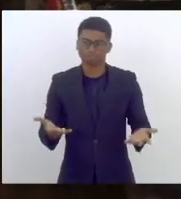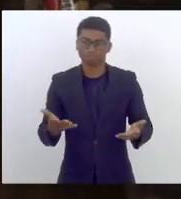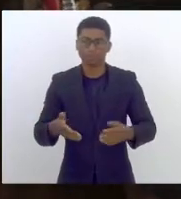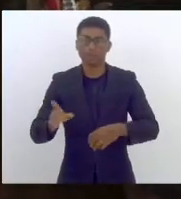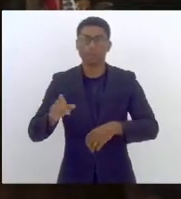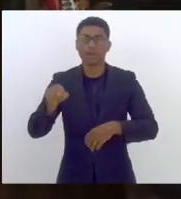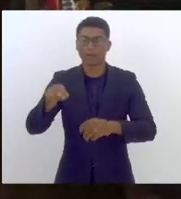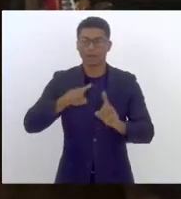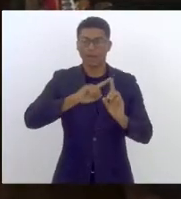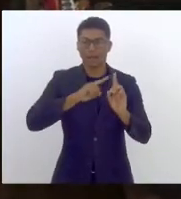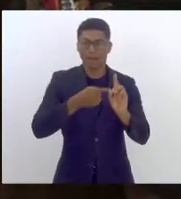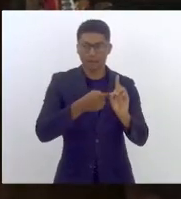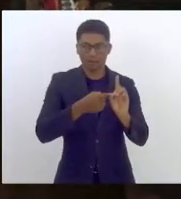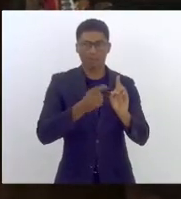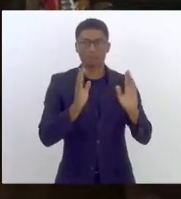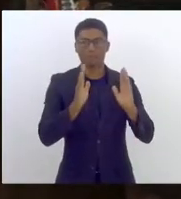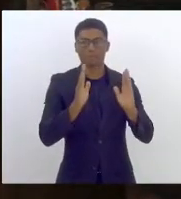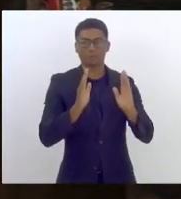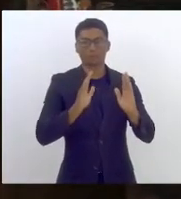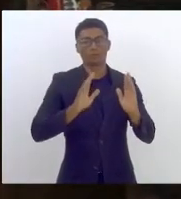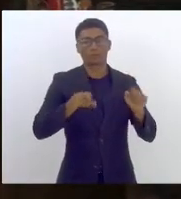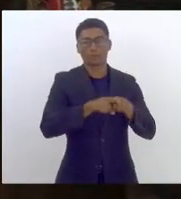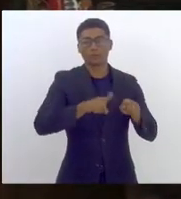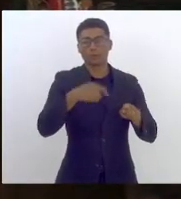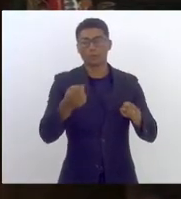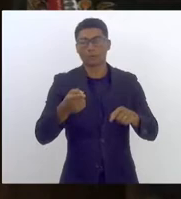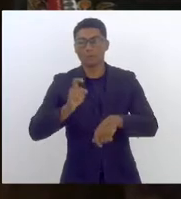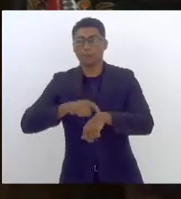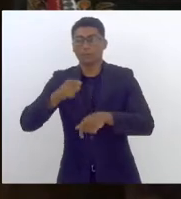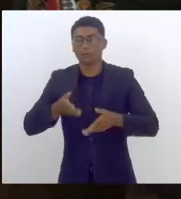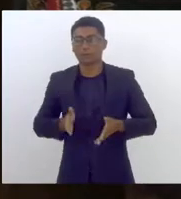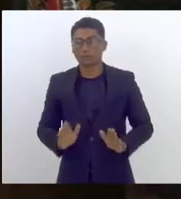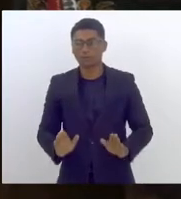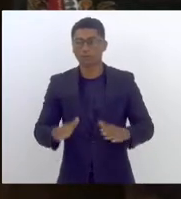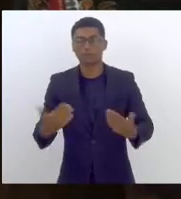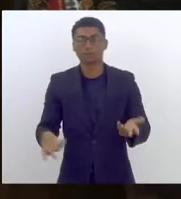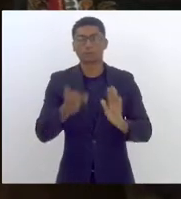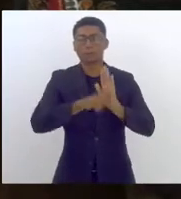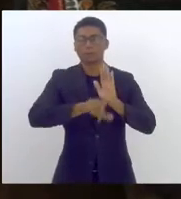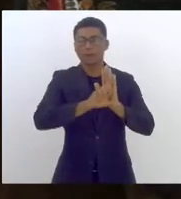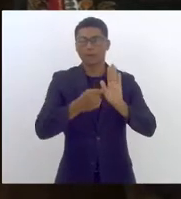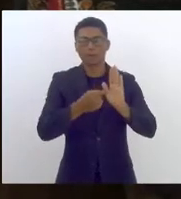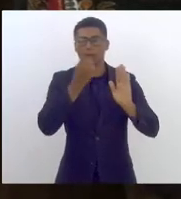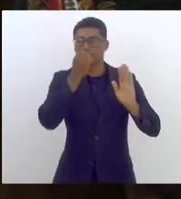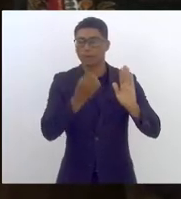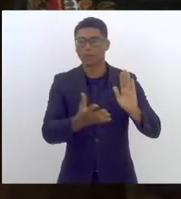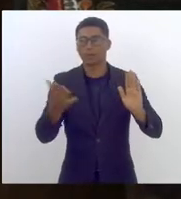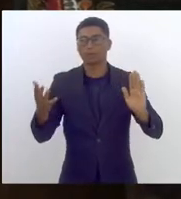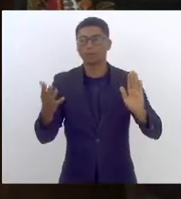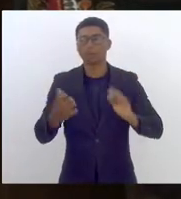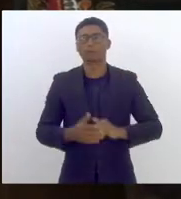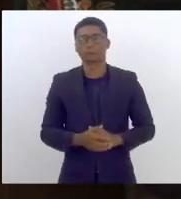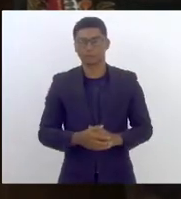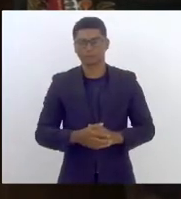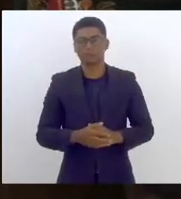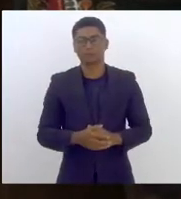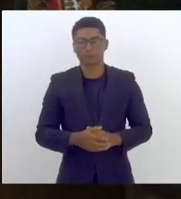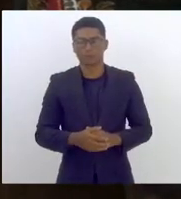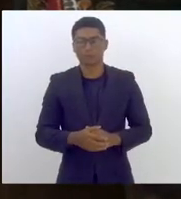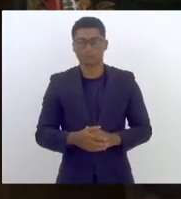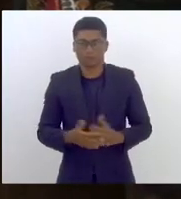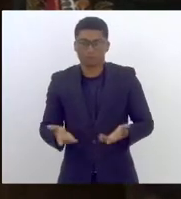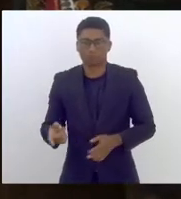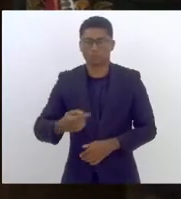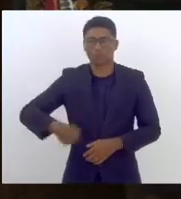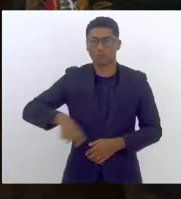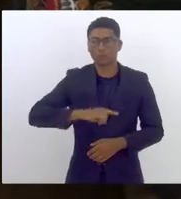pré-natal e o trabalho de parto assim o projeto é muito bom atende muito a nós